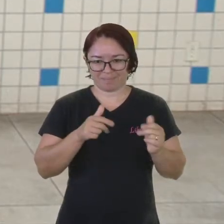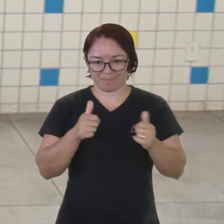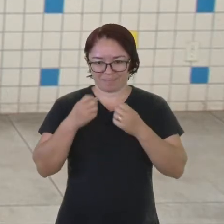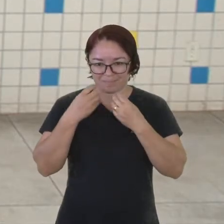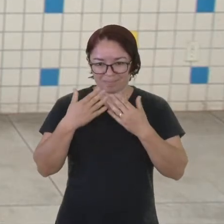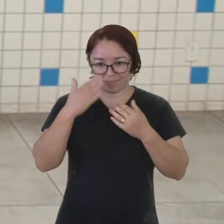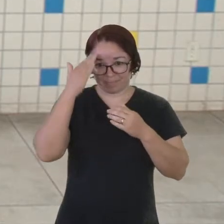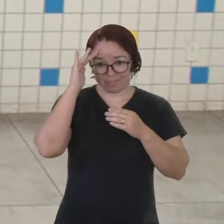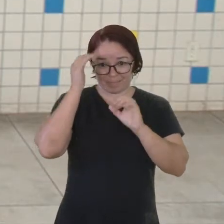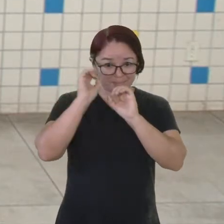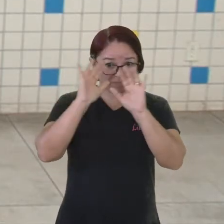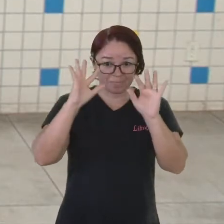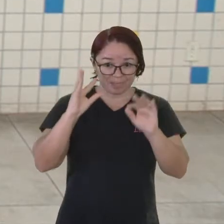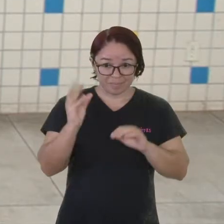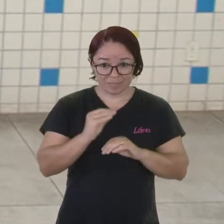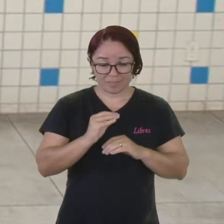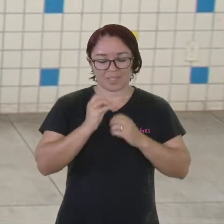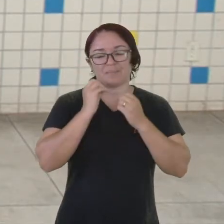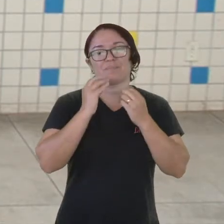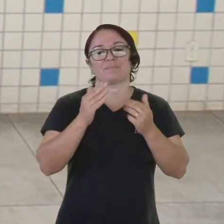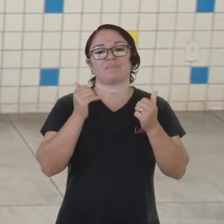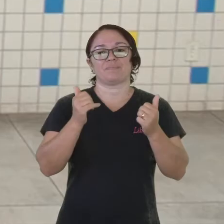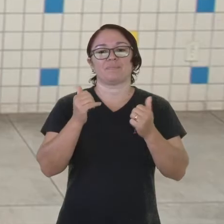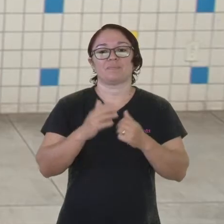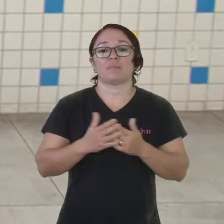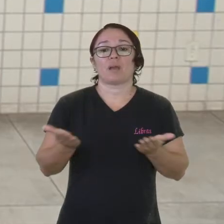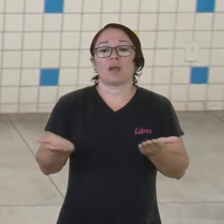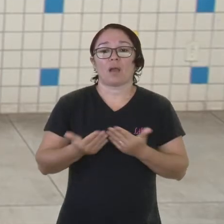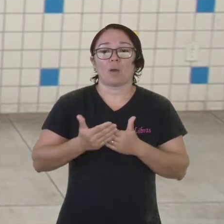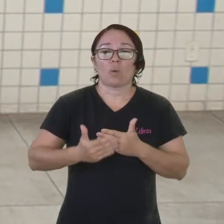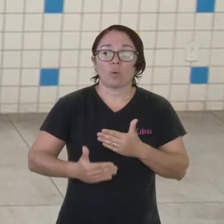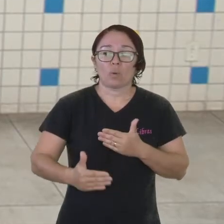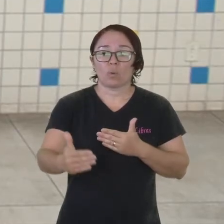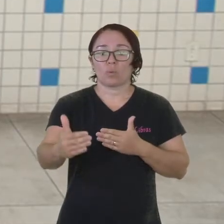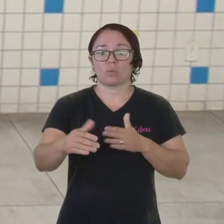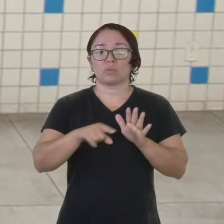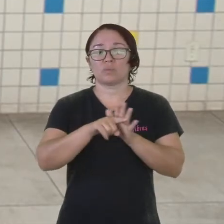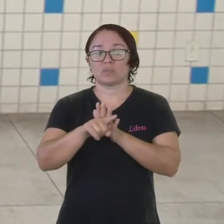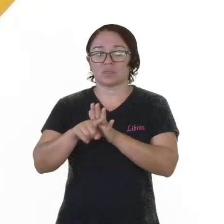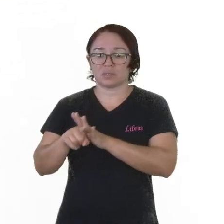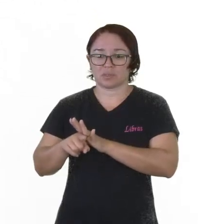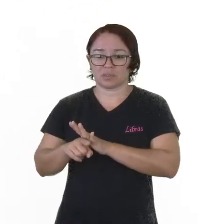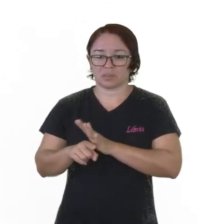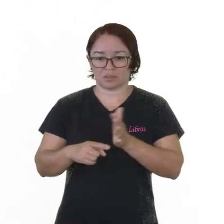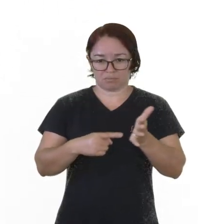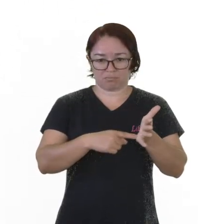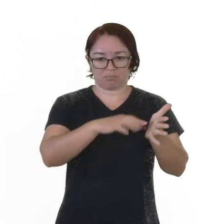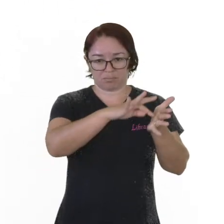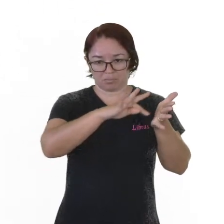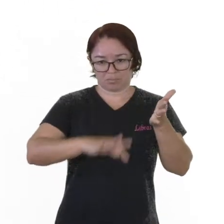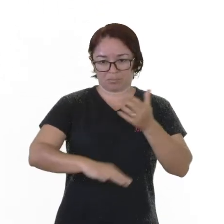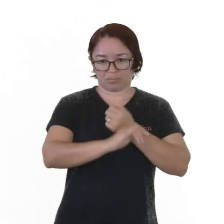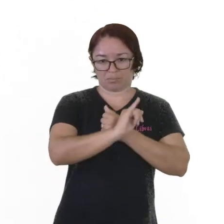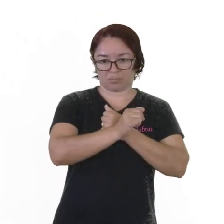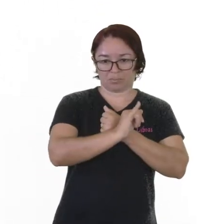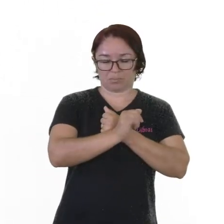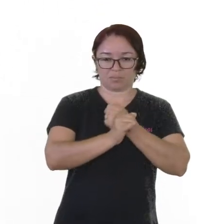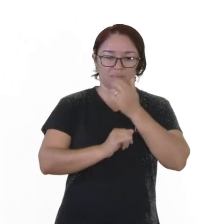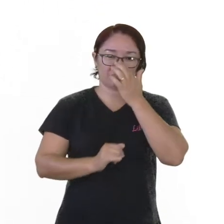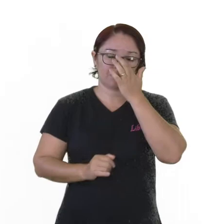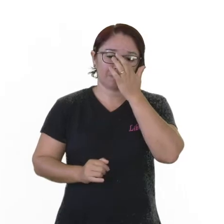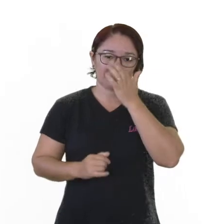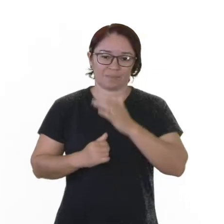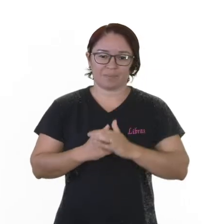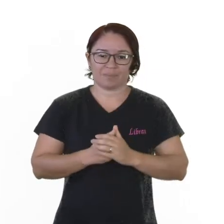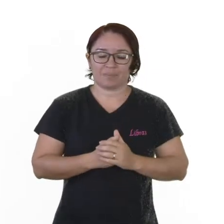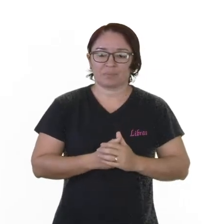aqui, belezinha? Ótimo. Vamos continuar analisando um pouquinho mais esta crônica. Para indicar a fala